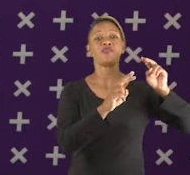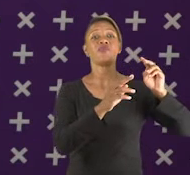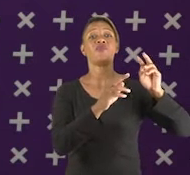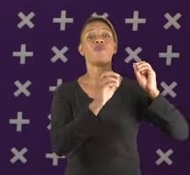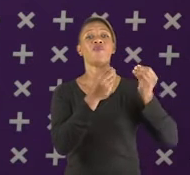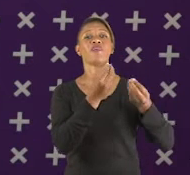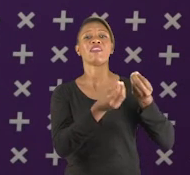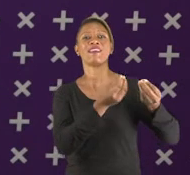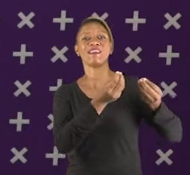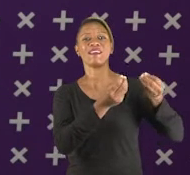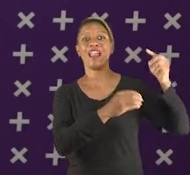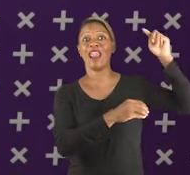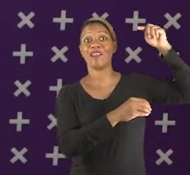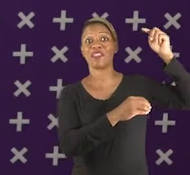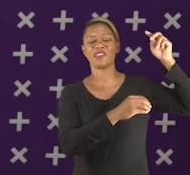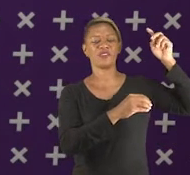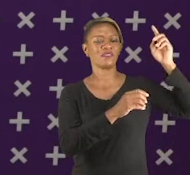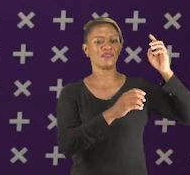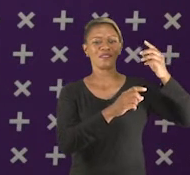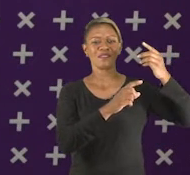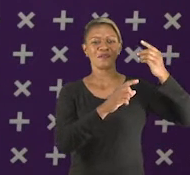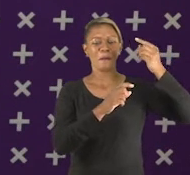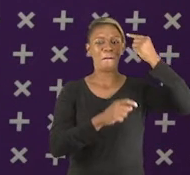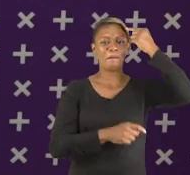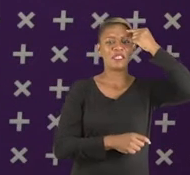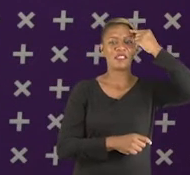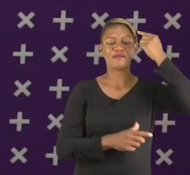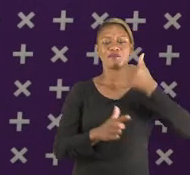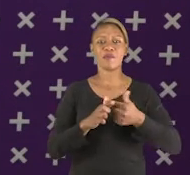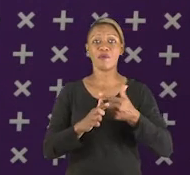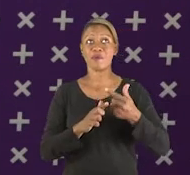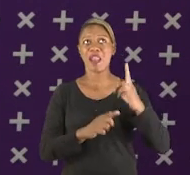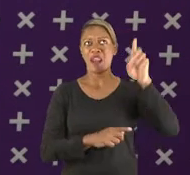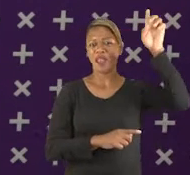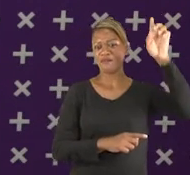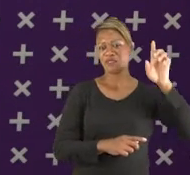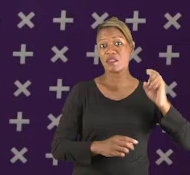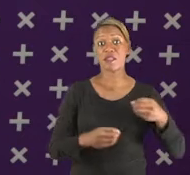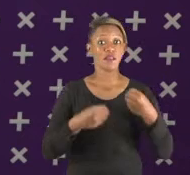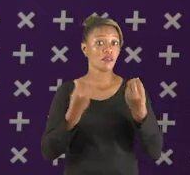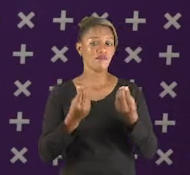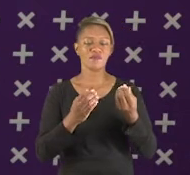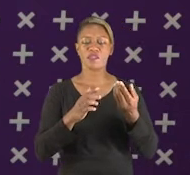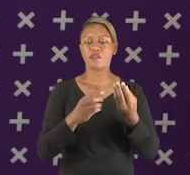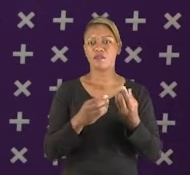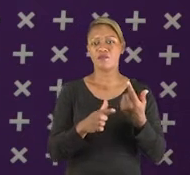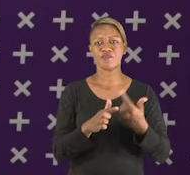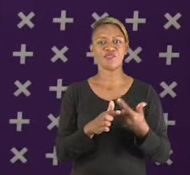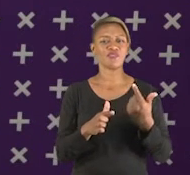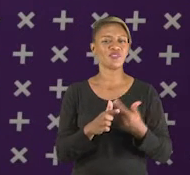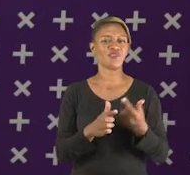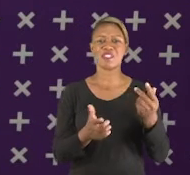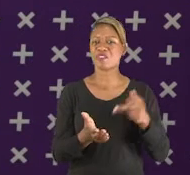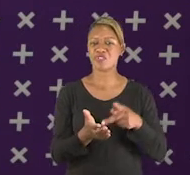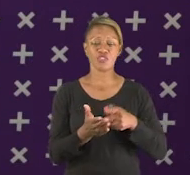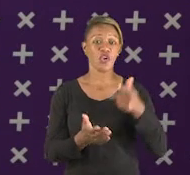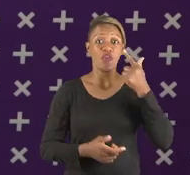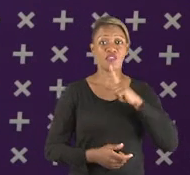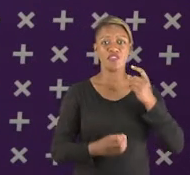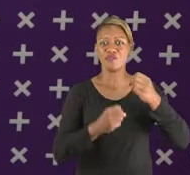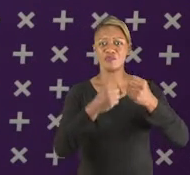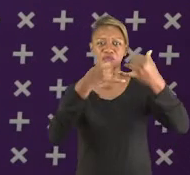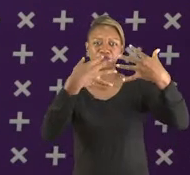solucionar aquela questão pensar no problema é isso que você sabe exatamente né porque é de novo não é o